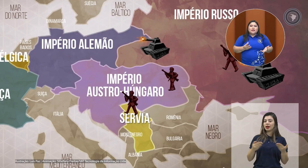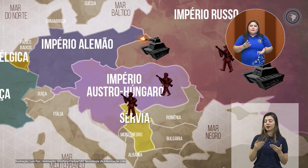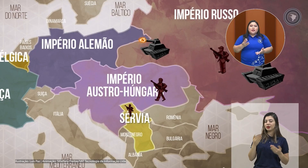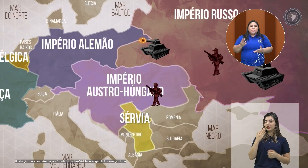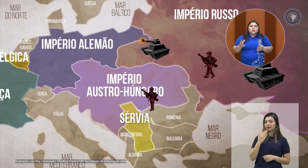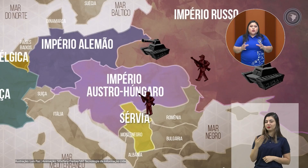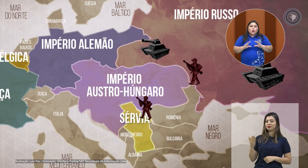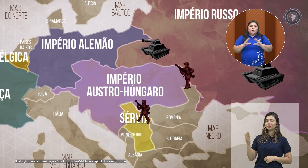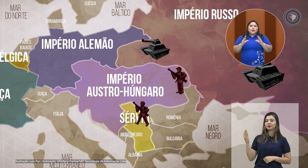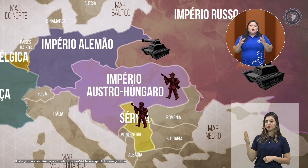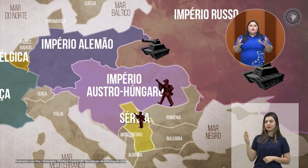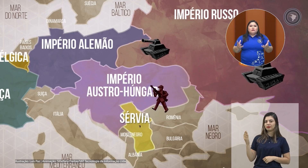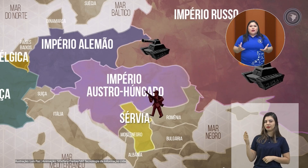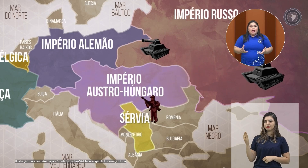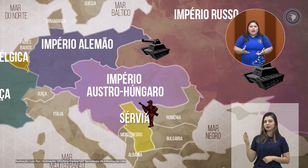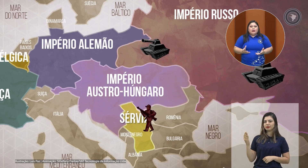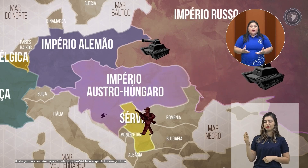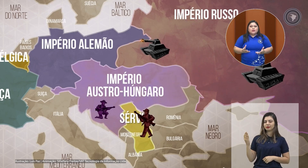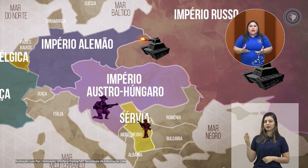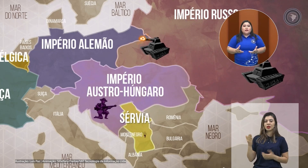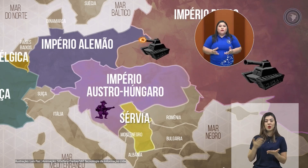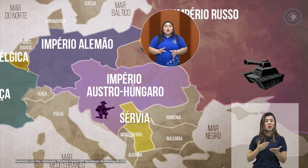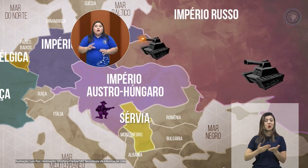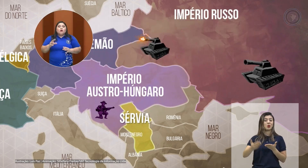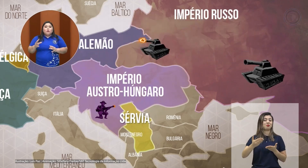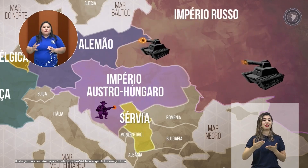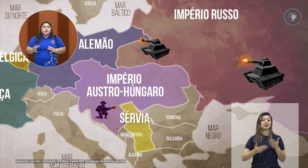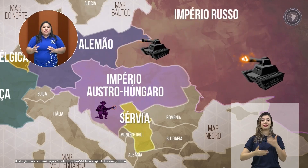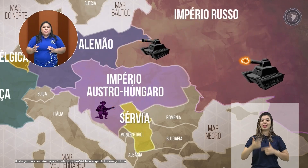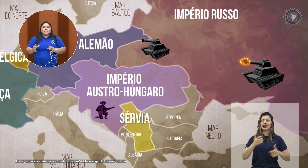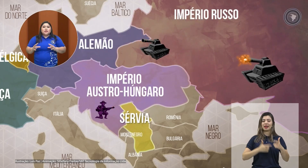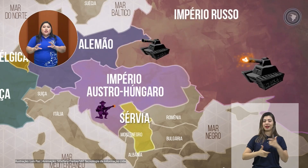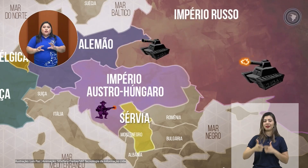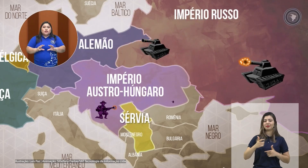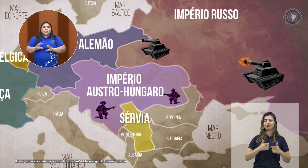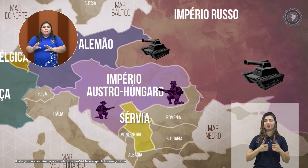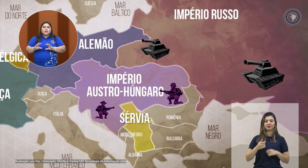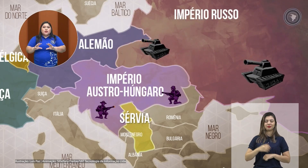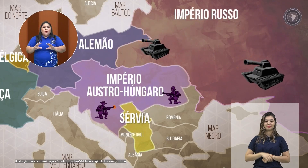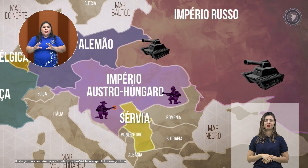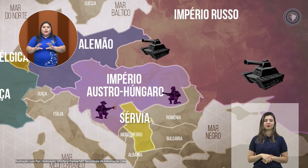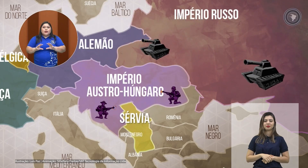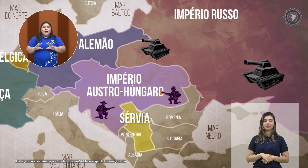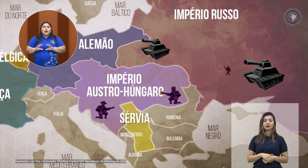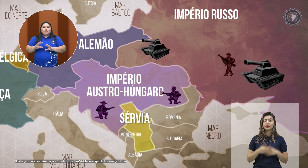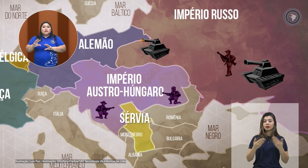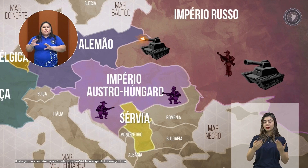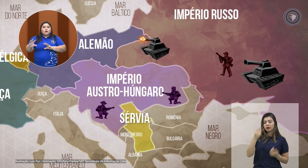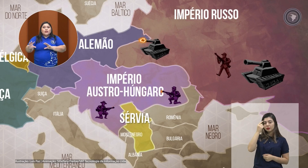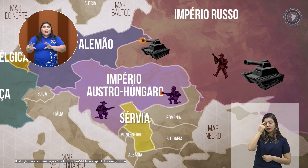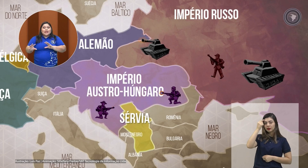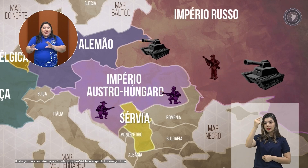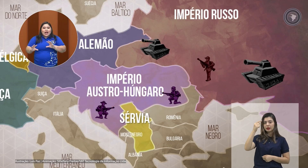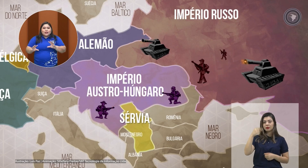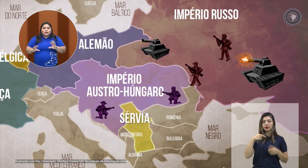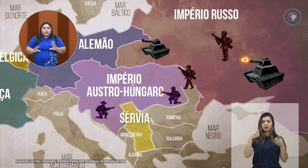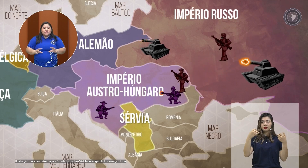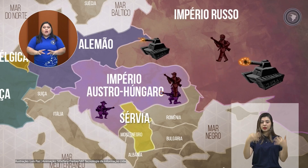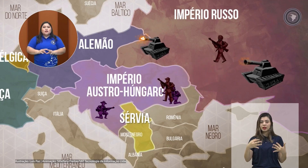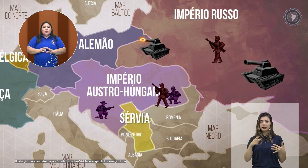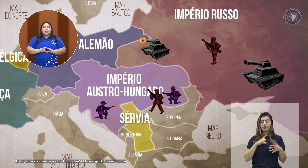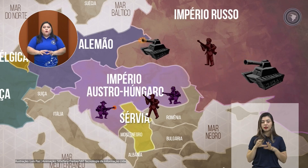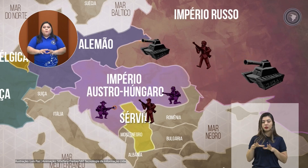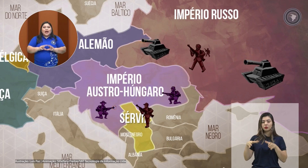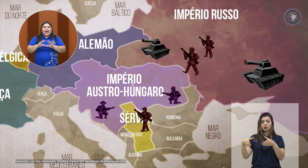então, exatamente esse estopim, então, da guerra, tá certo? Como lhes disse, nós temos, então, ali, né, os